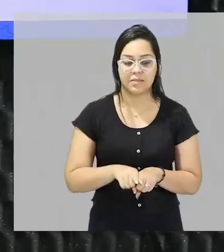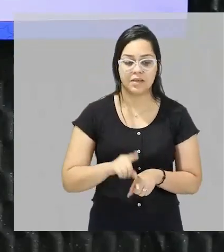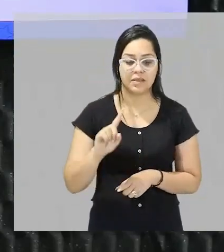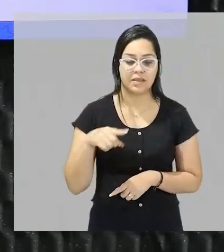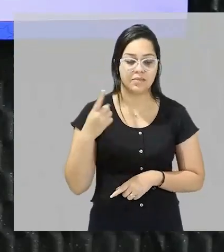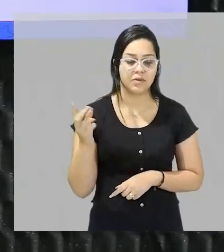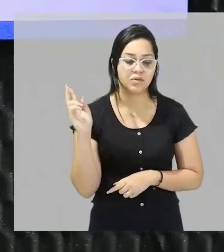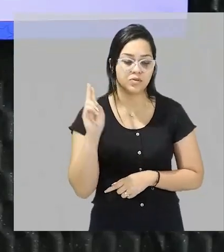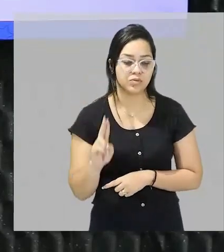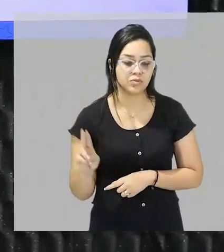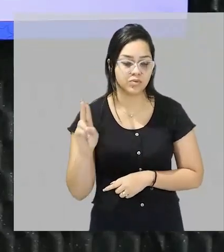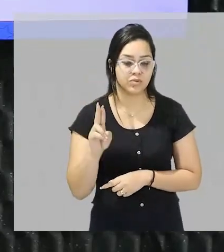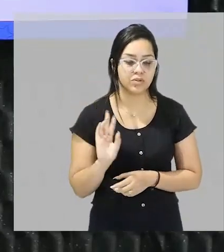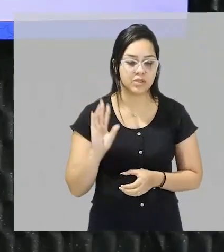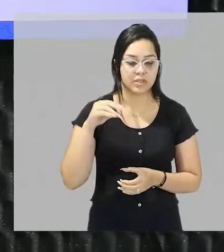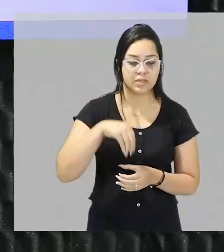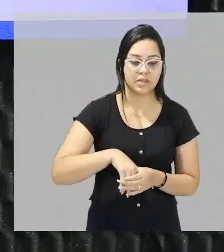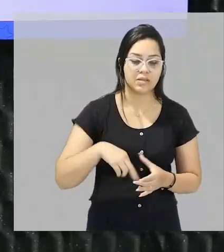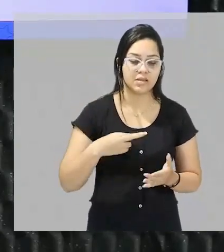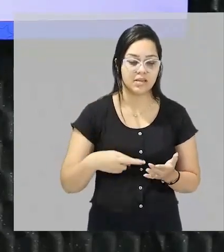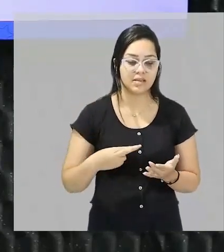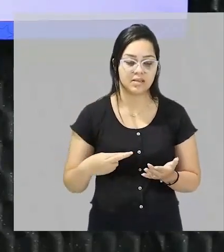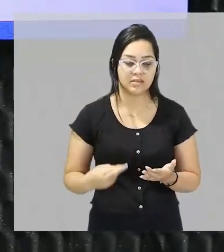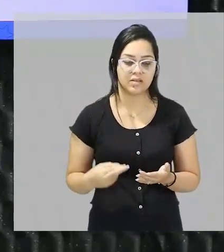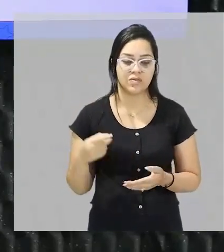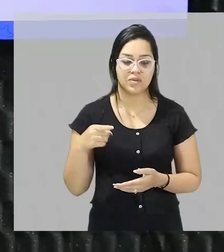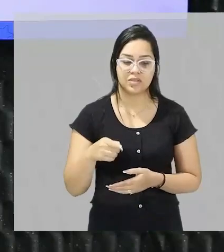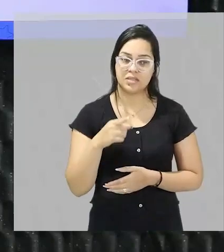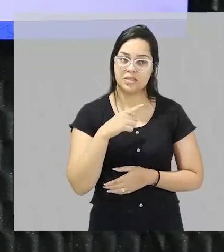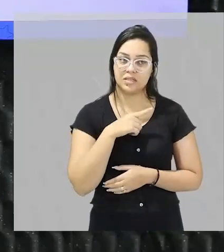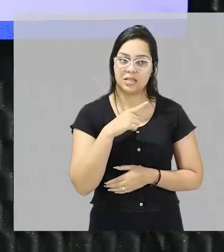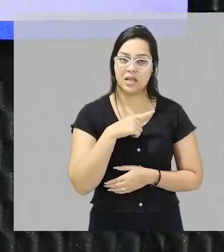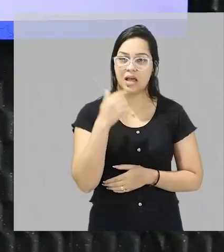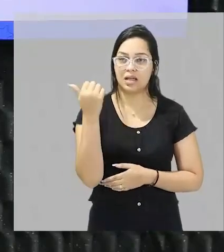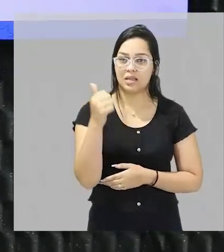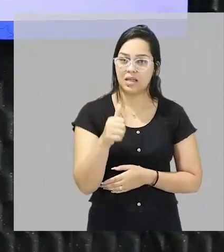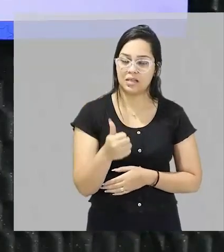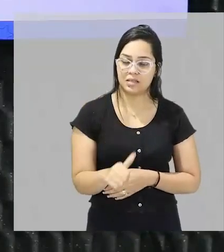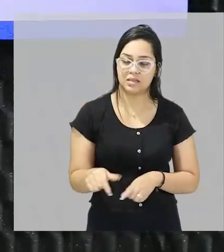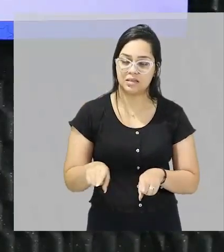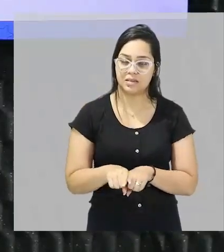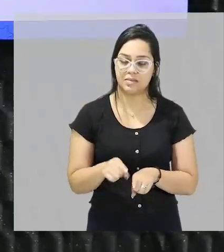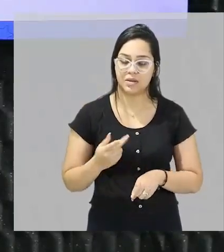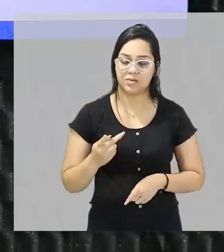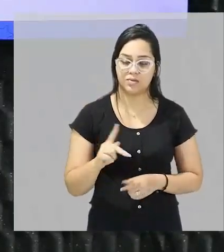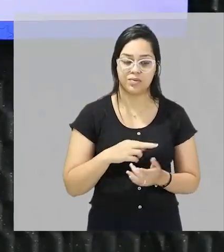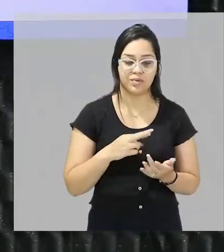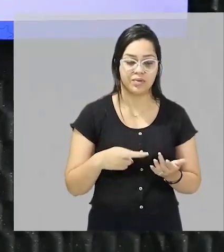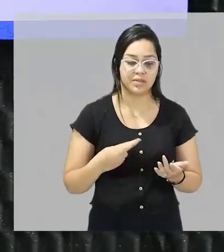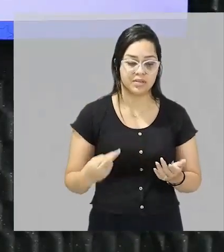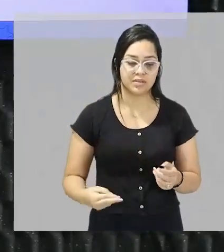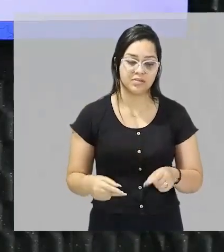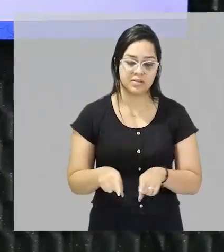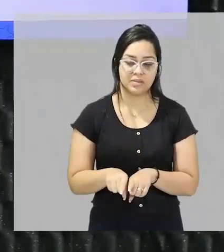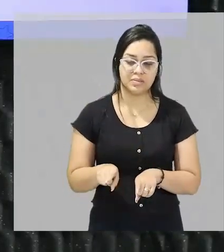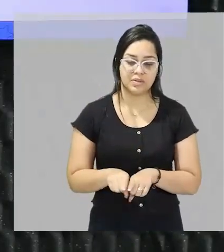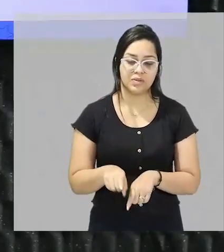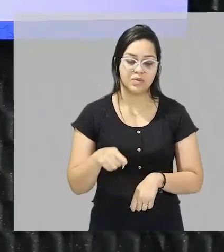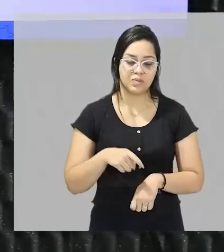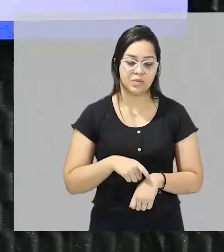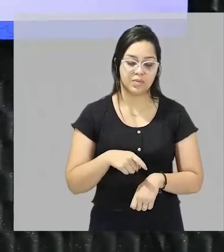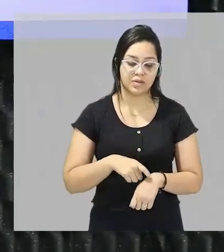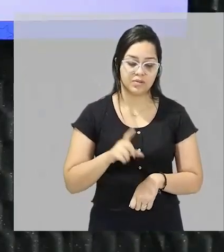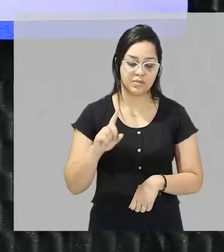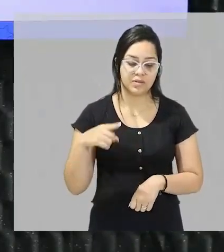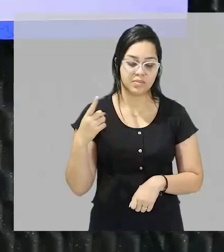utilizá-la dentro da sua redação. Quando você estiver analisando a sua redação, corrigindo no momento